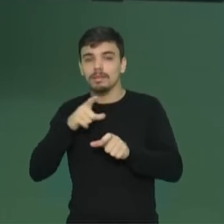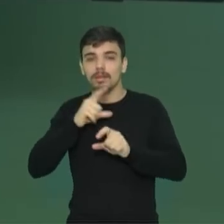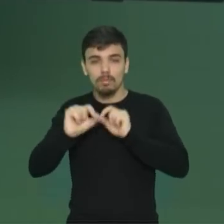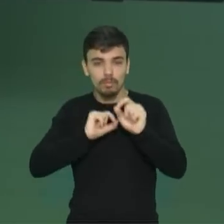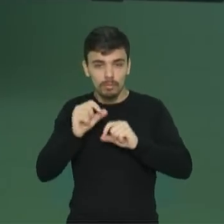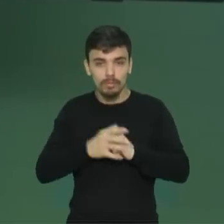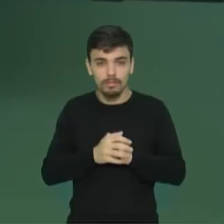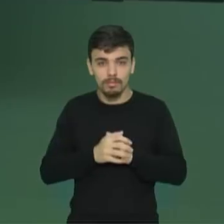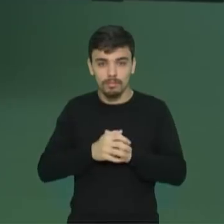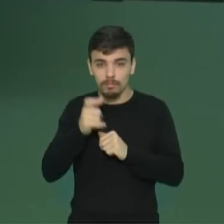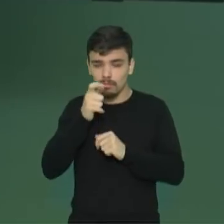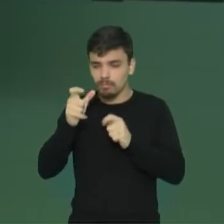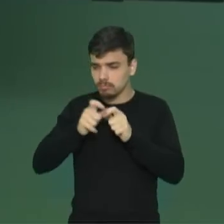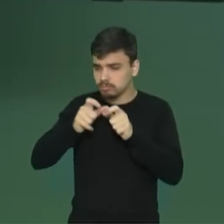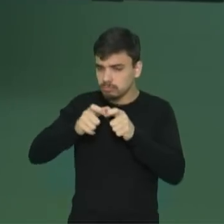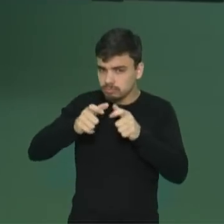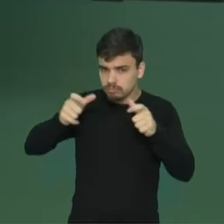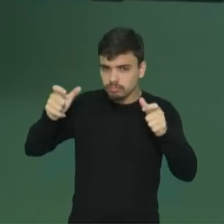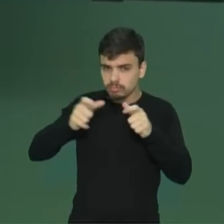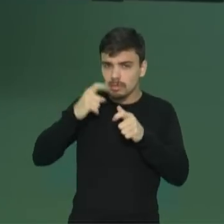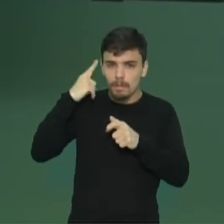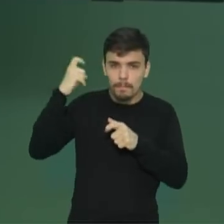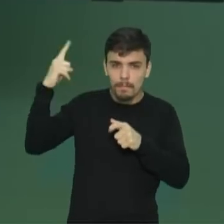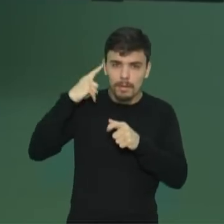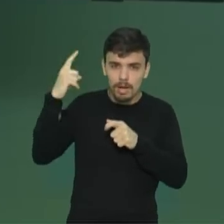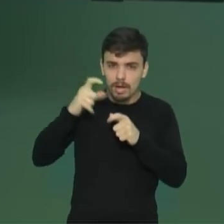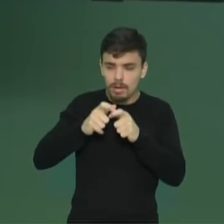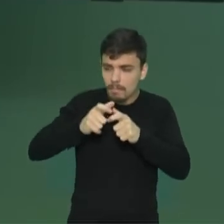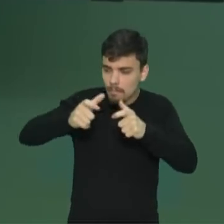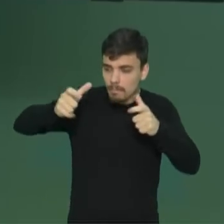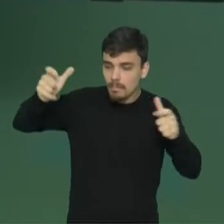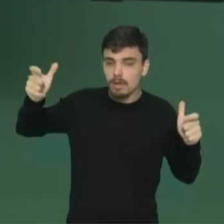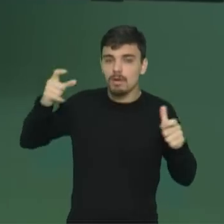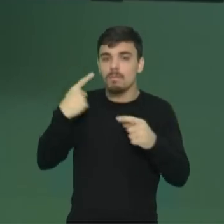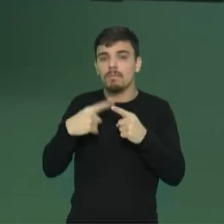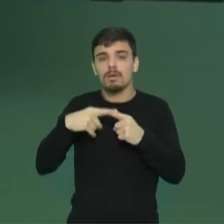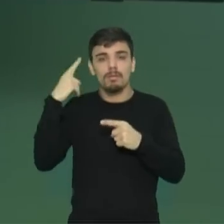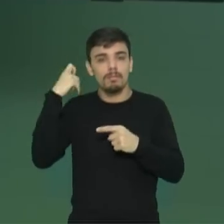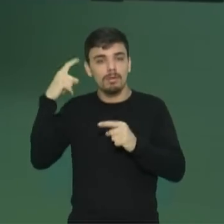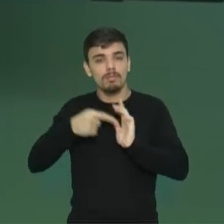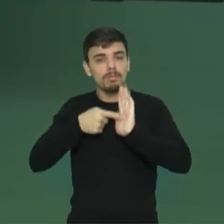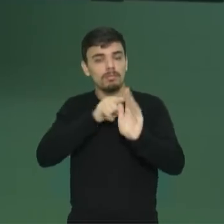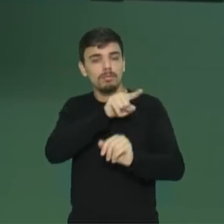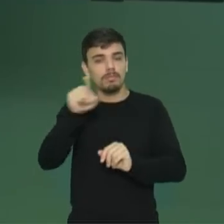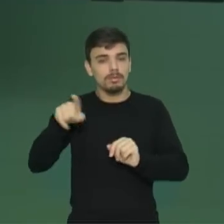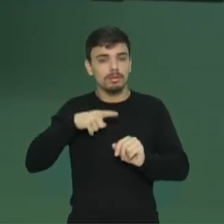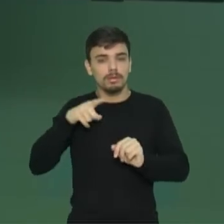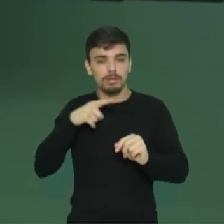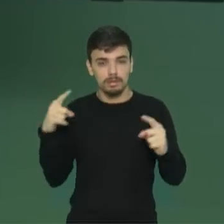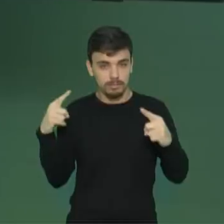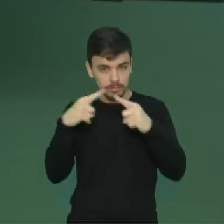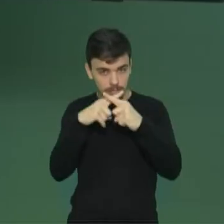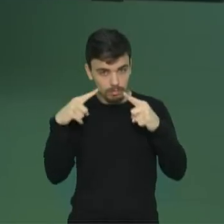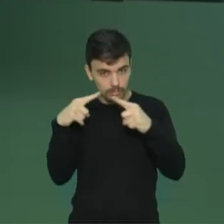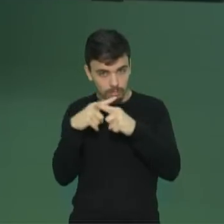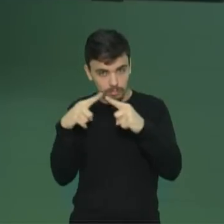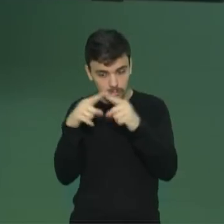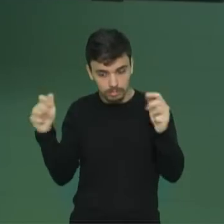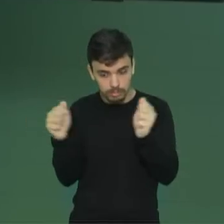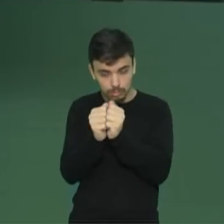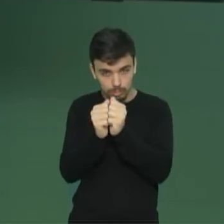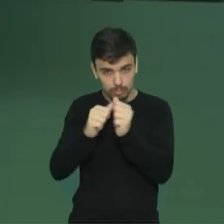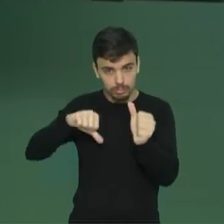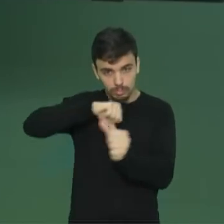volume muito maior. Por quê? O som que eu estou emitindo vai sofrer interferência com o som que ele emite, e os dois